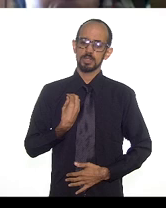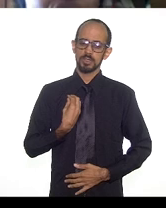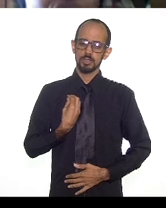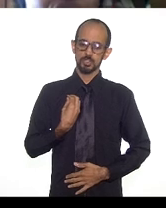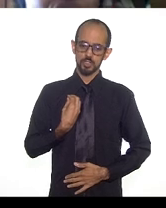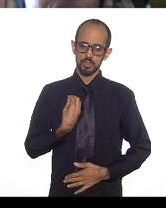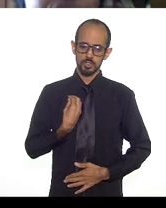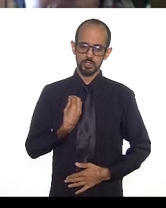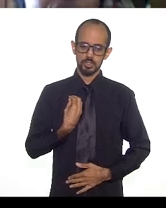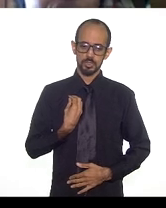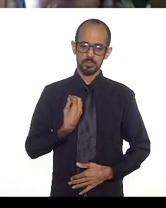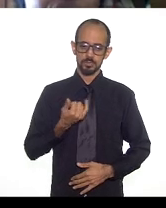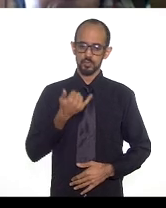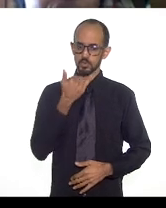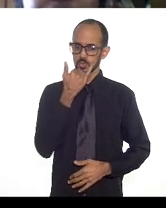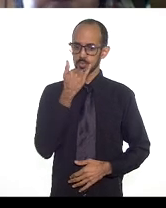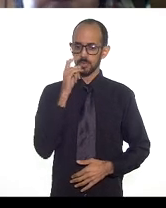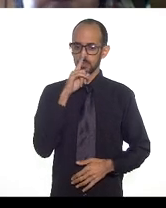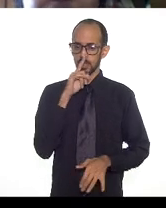presente